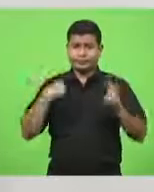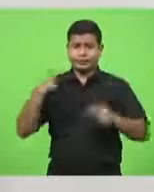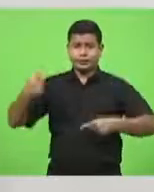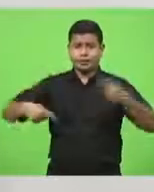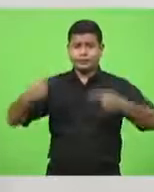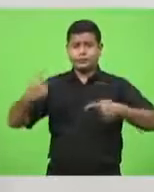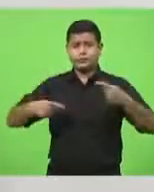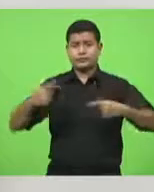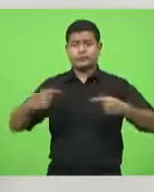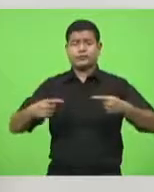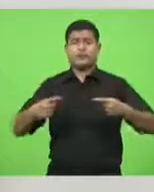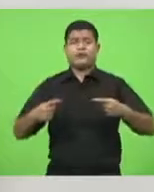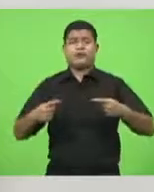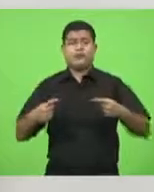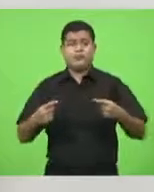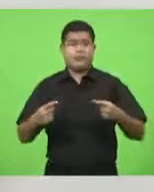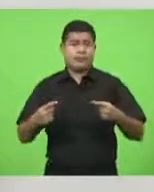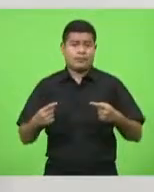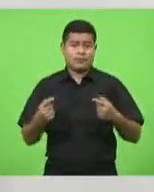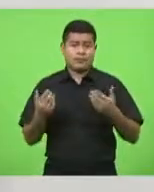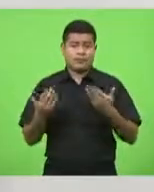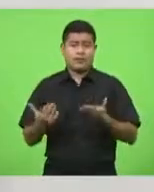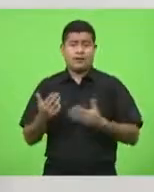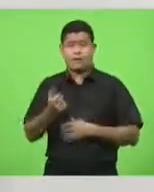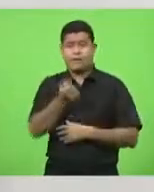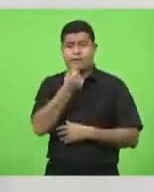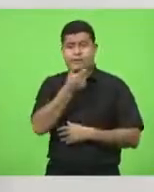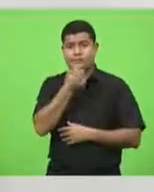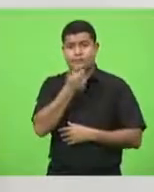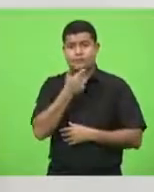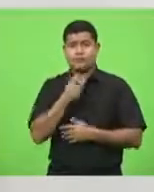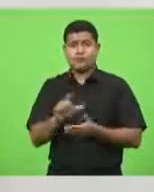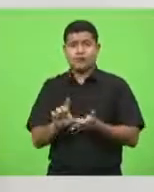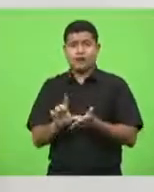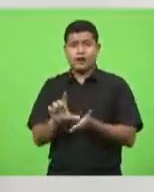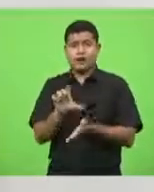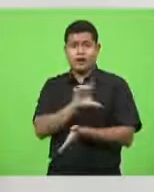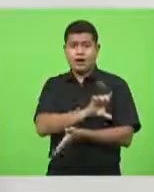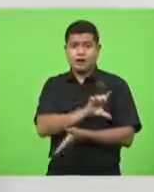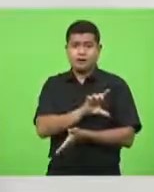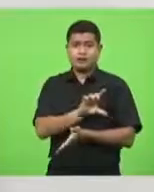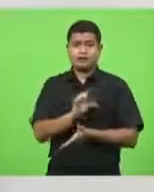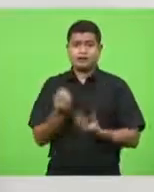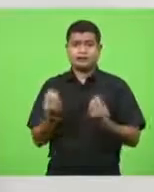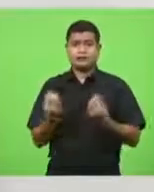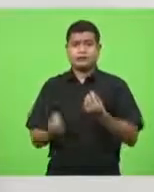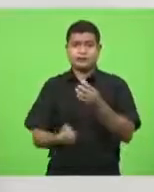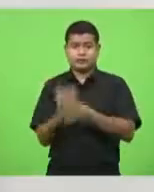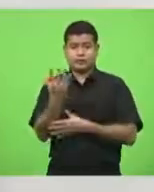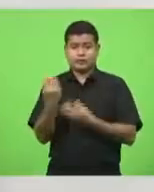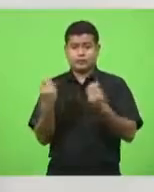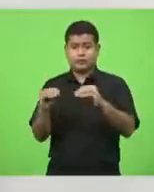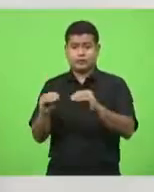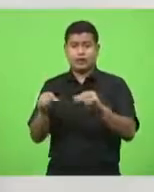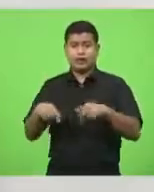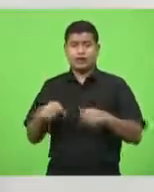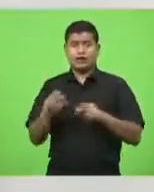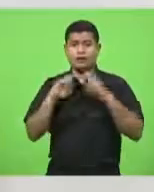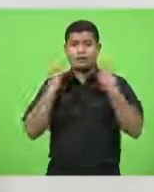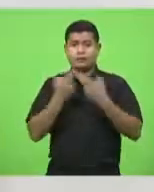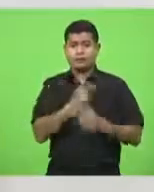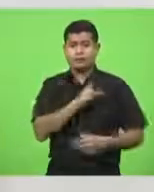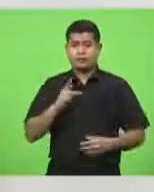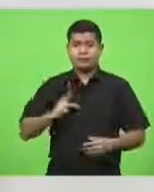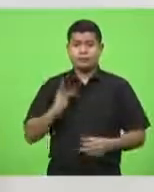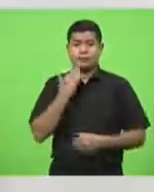debatermos aqui sobre o medicamento precoce ser instituído em Santa Catarina. Uma audiência pública e pediram,